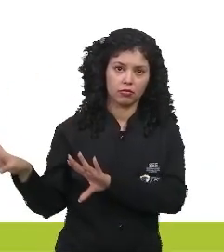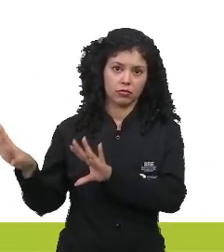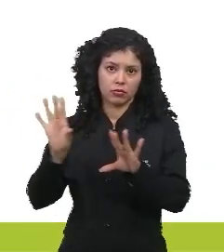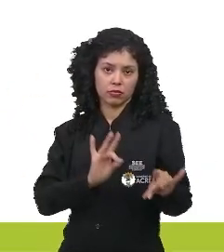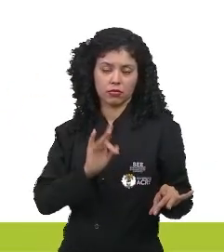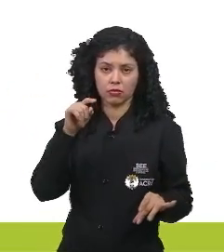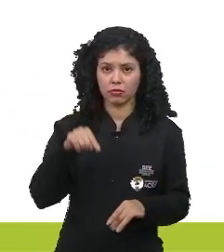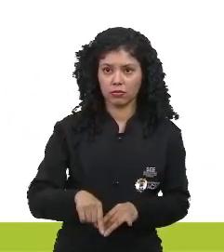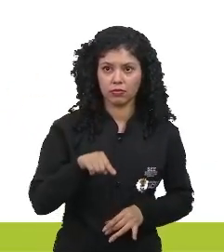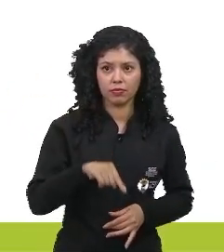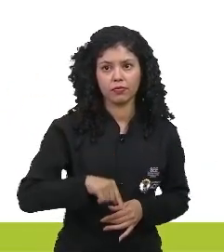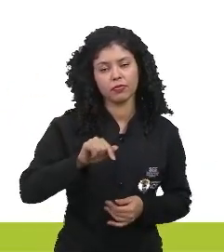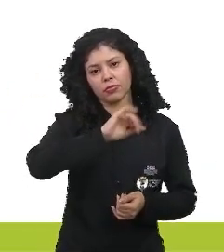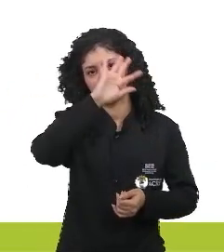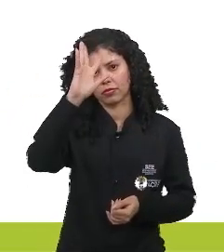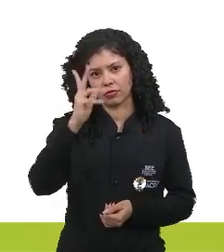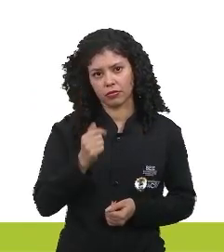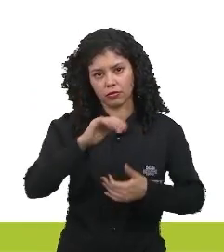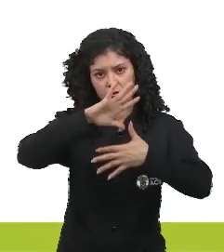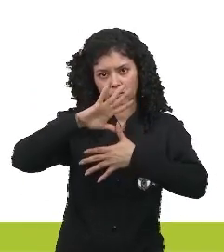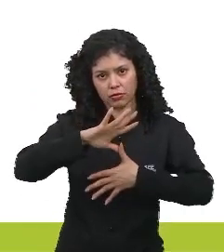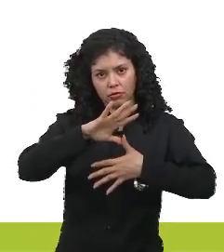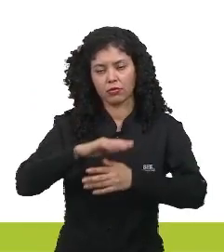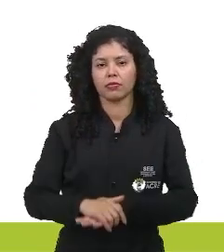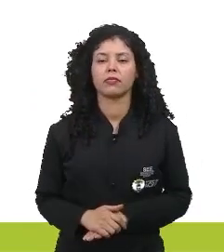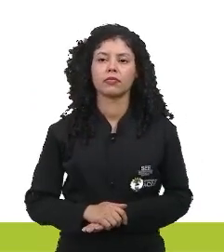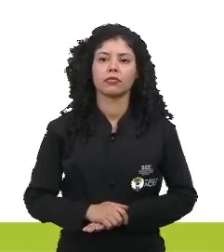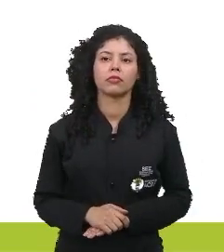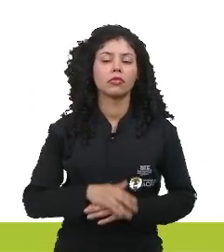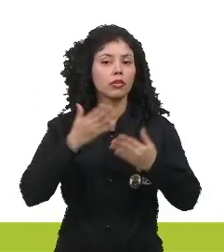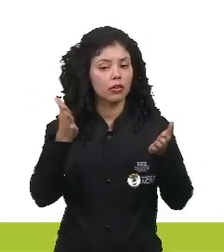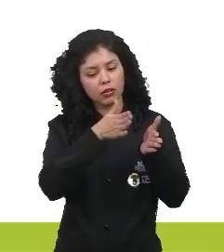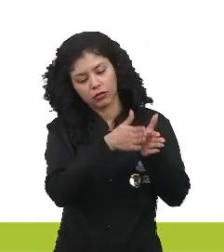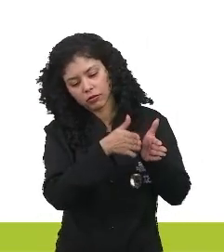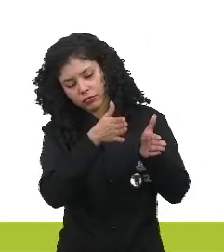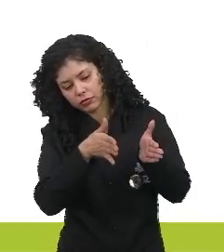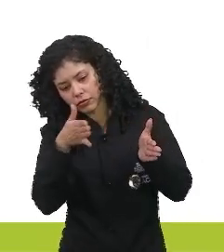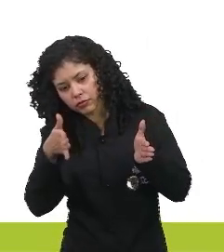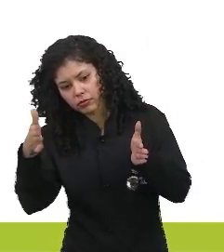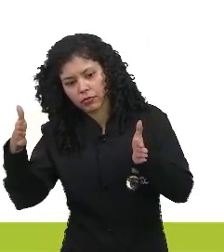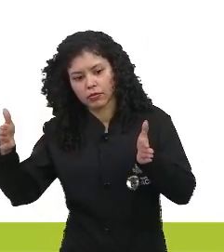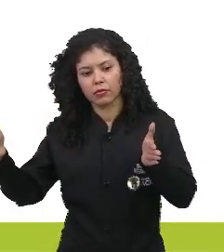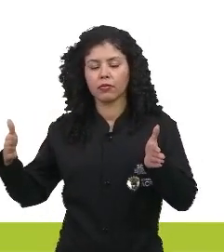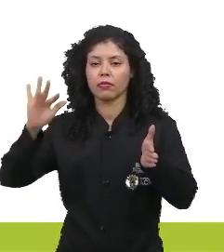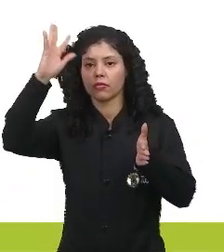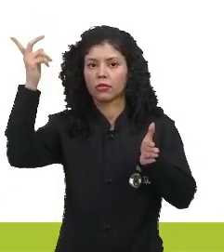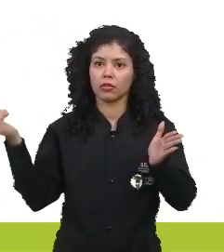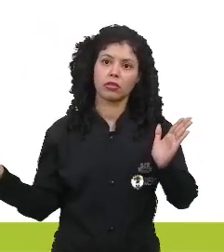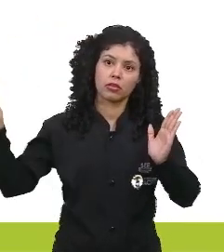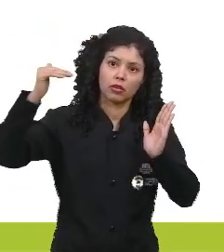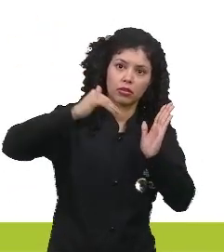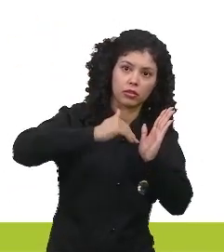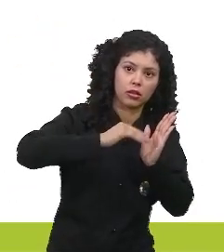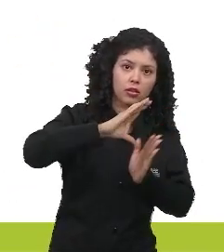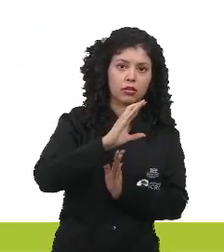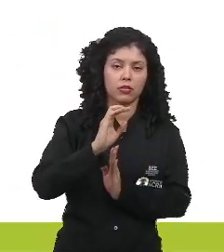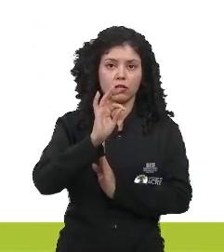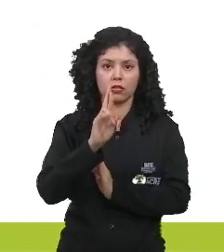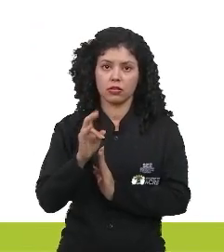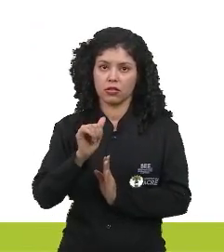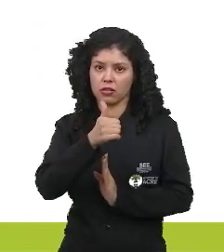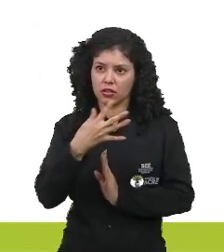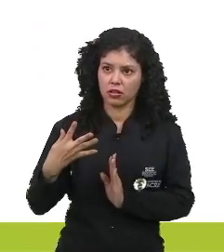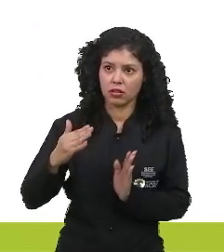trariam para a América. E nesse percurso do interior da África até a costa, 10